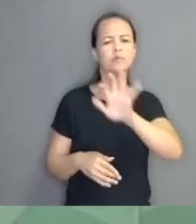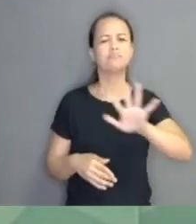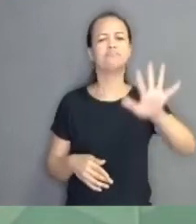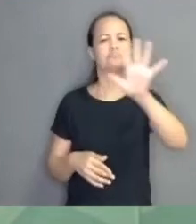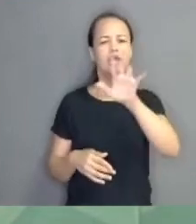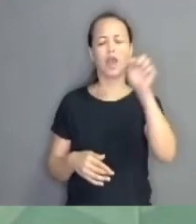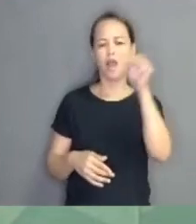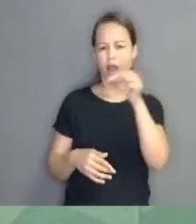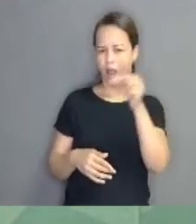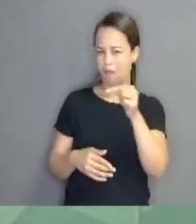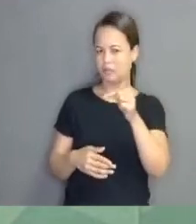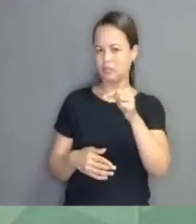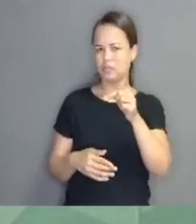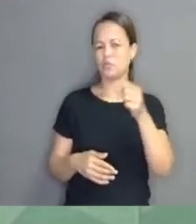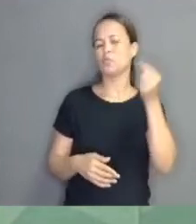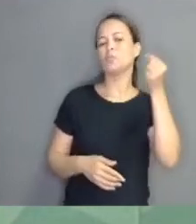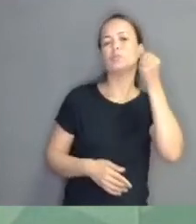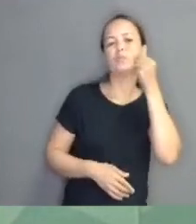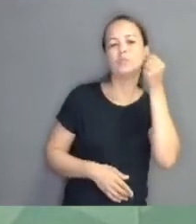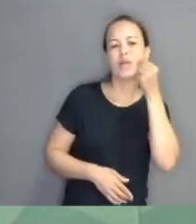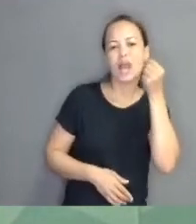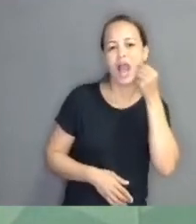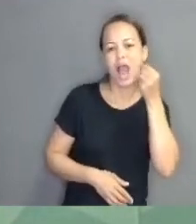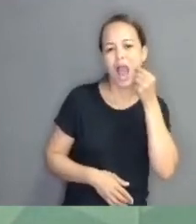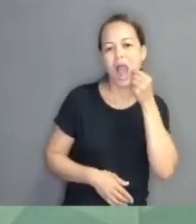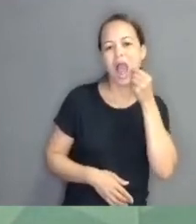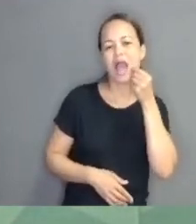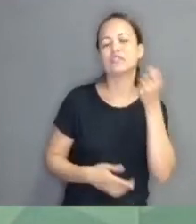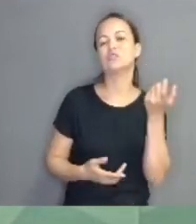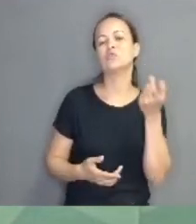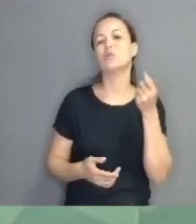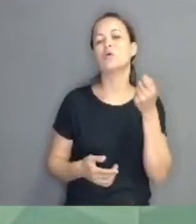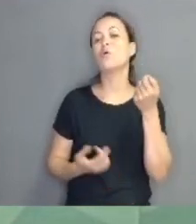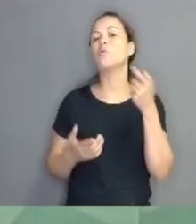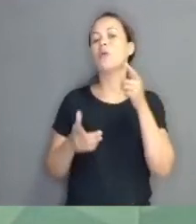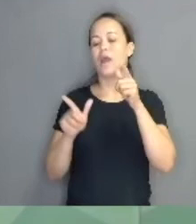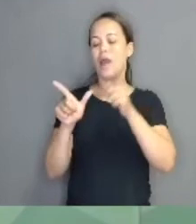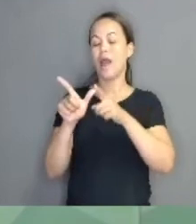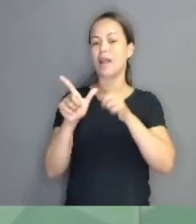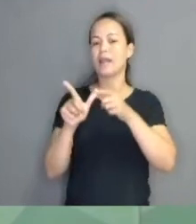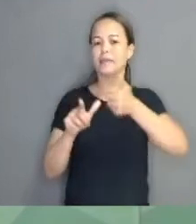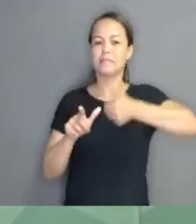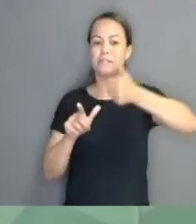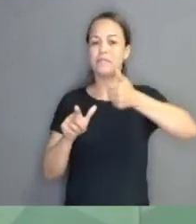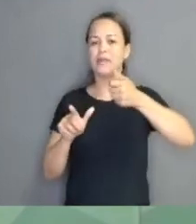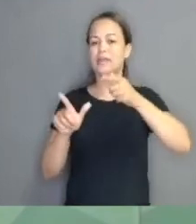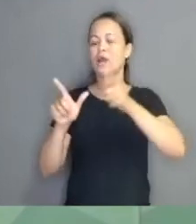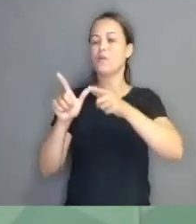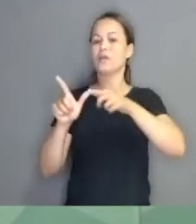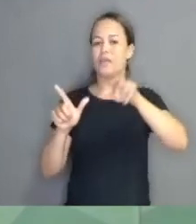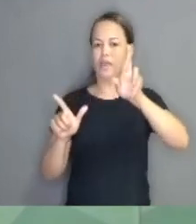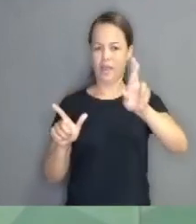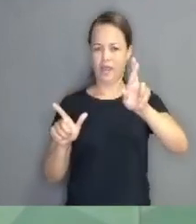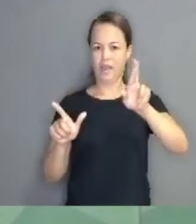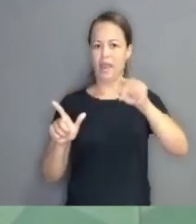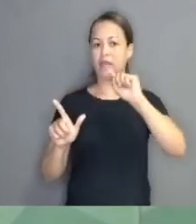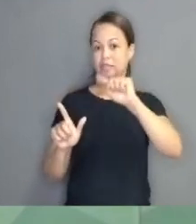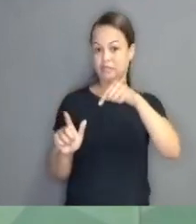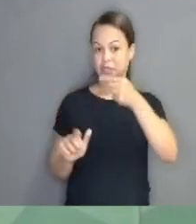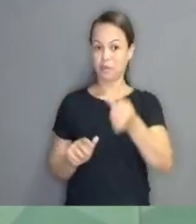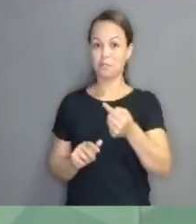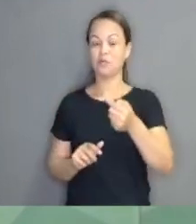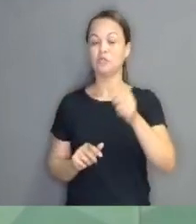rato muito bem qual é a primeira letrinha o rd pois o